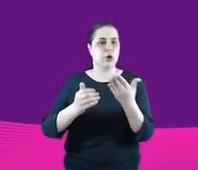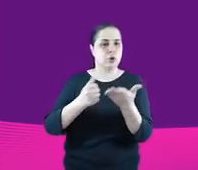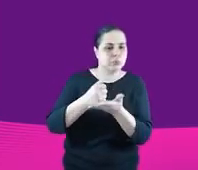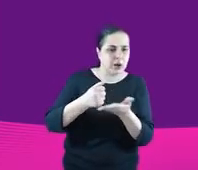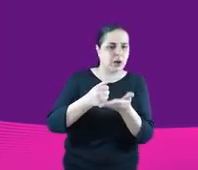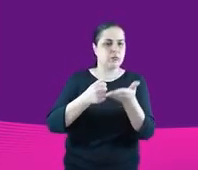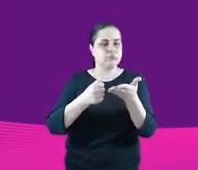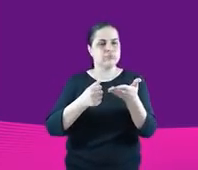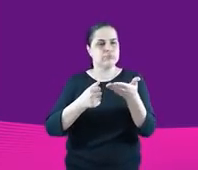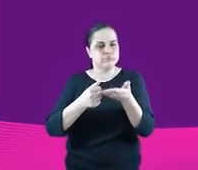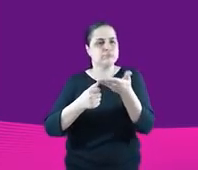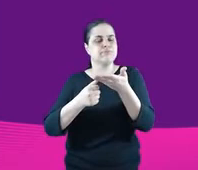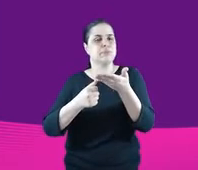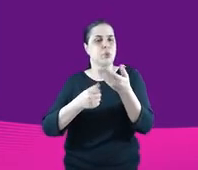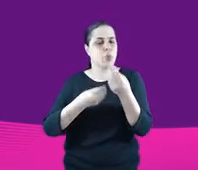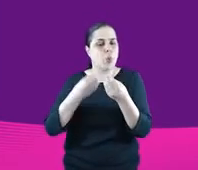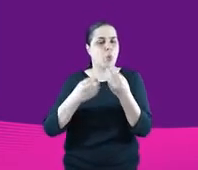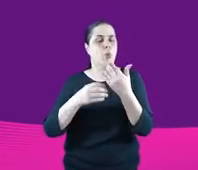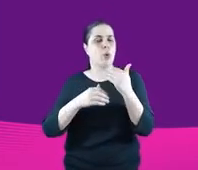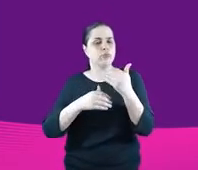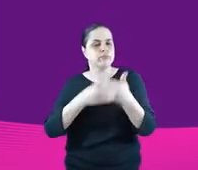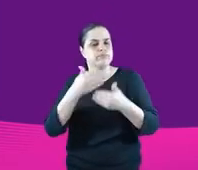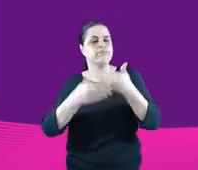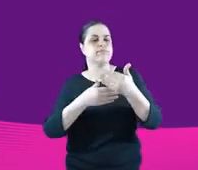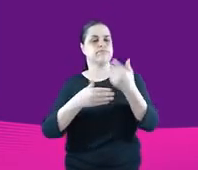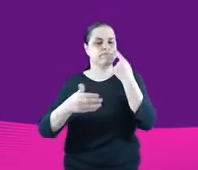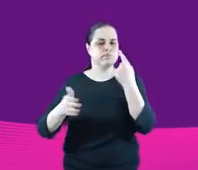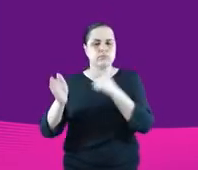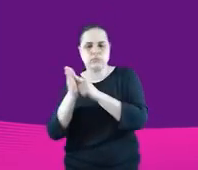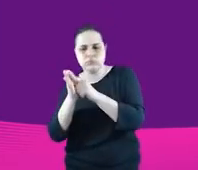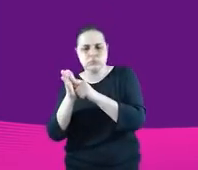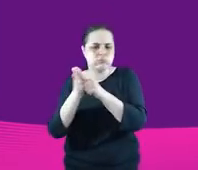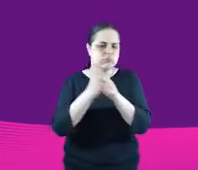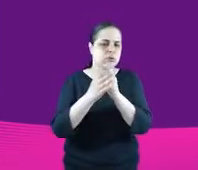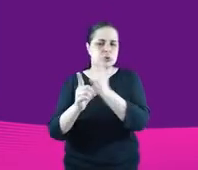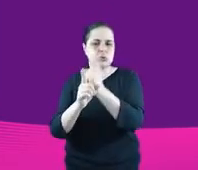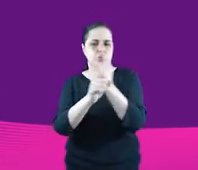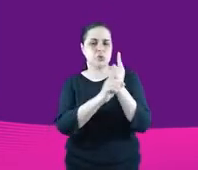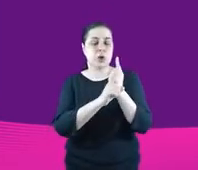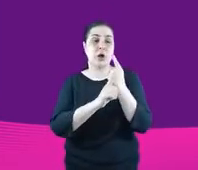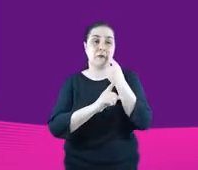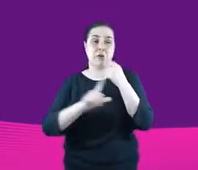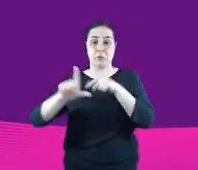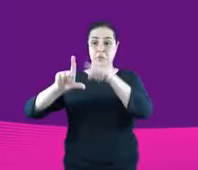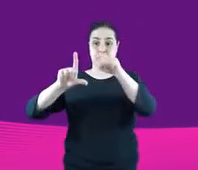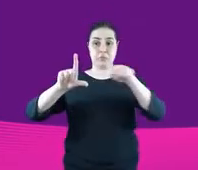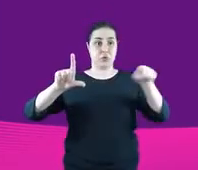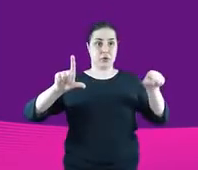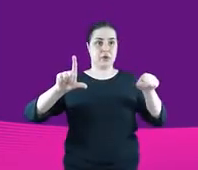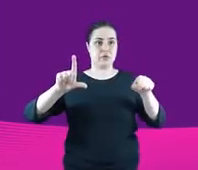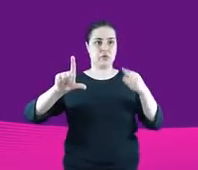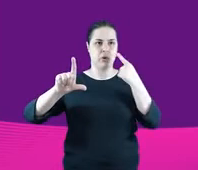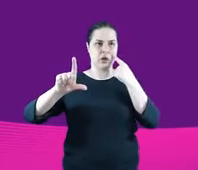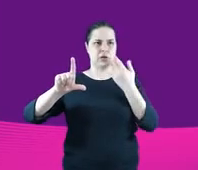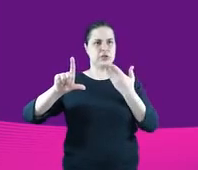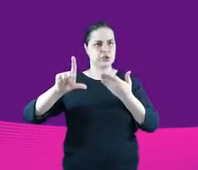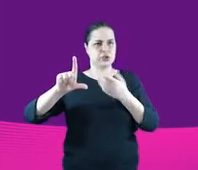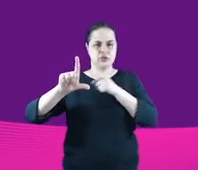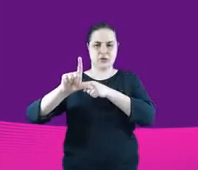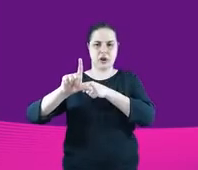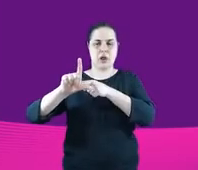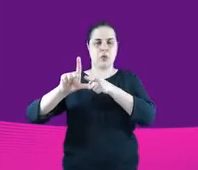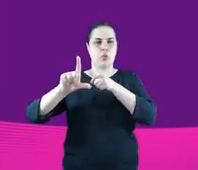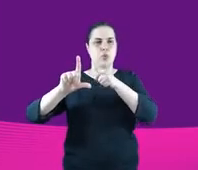ao tratamento. A gente vê nessa figura, né, nesse gráfico, um gráfico de sobrevida, onde a gente